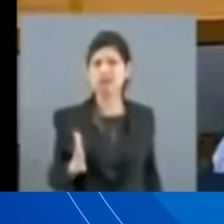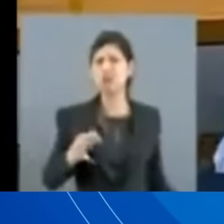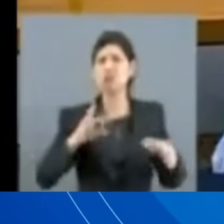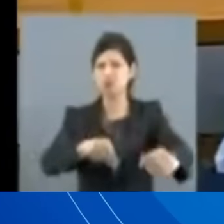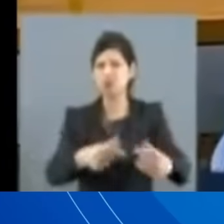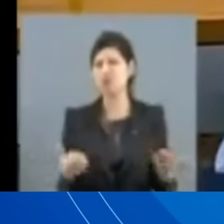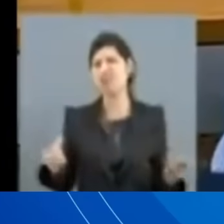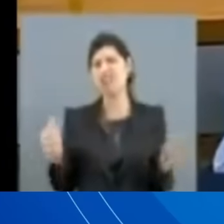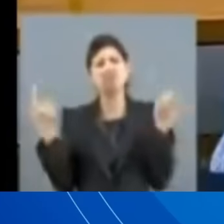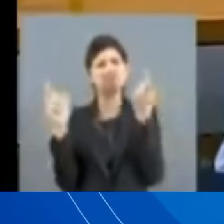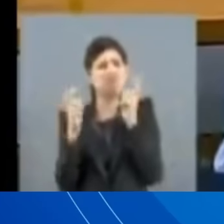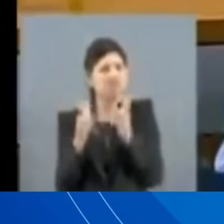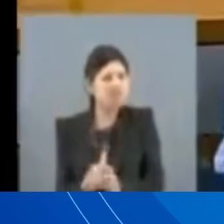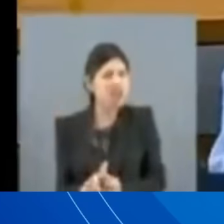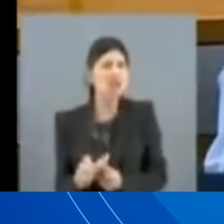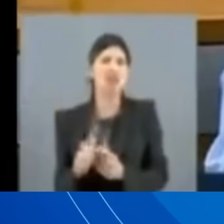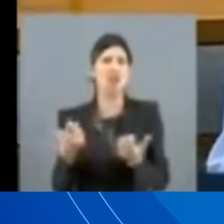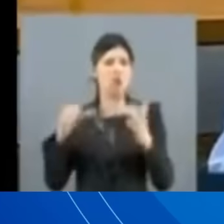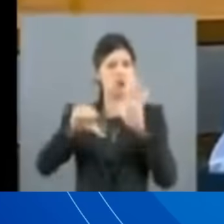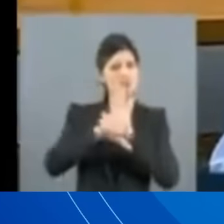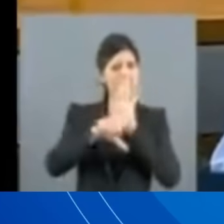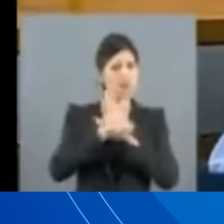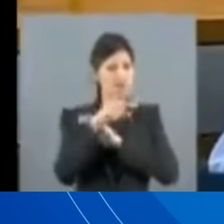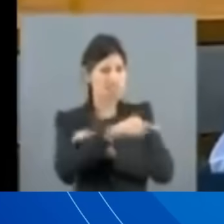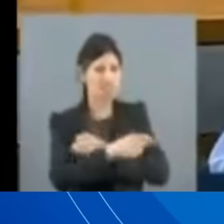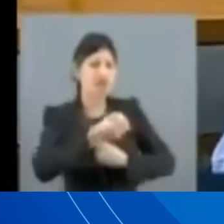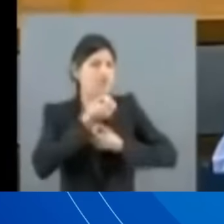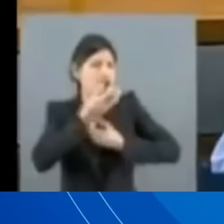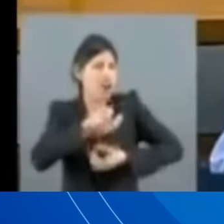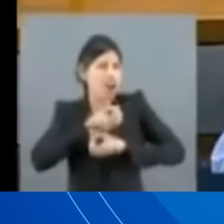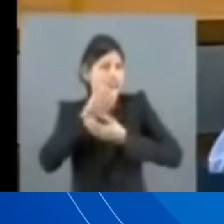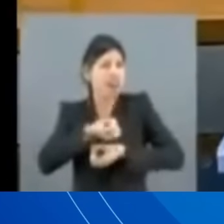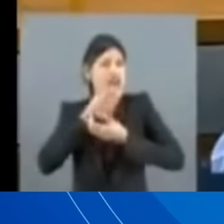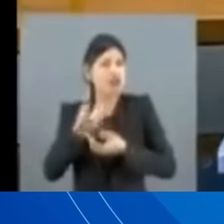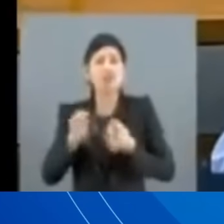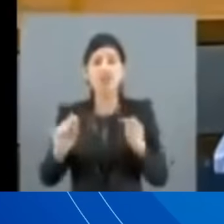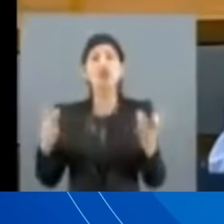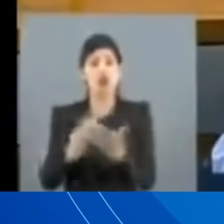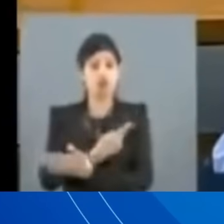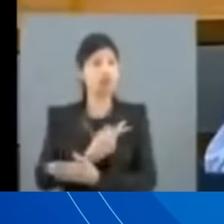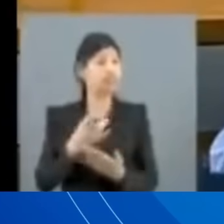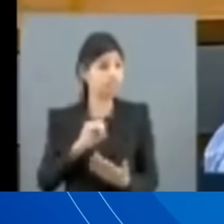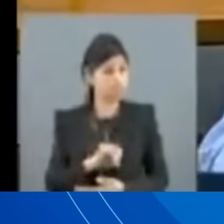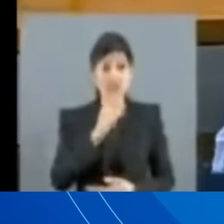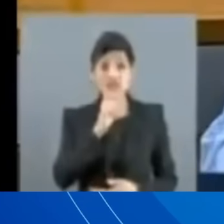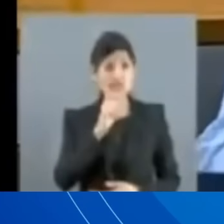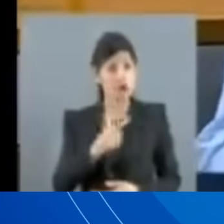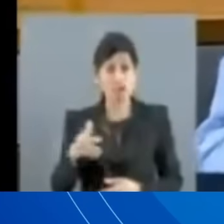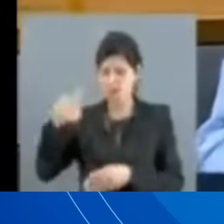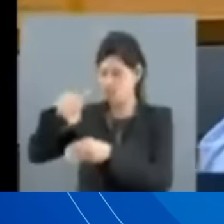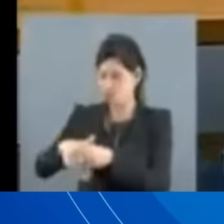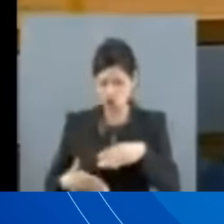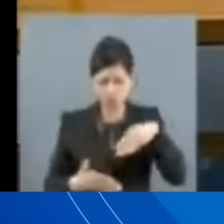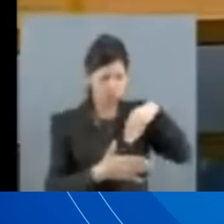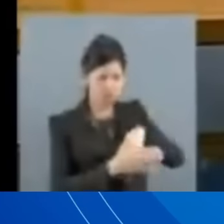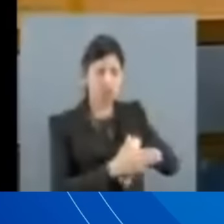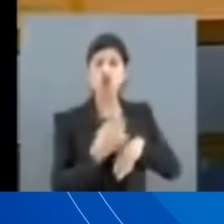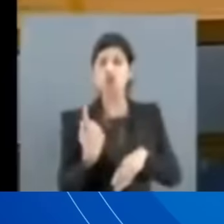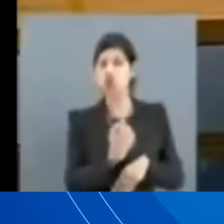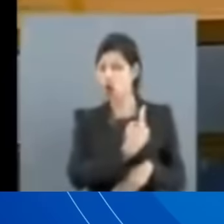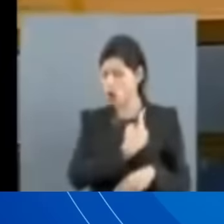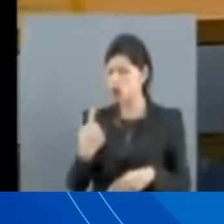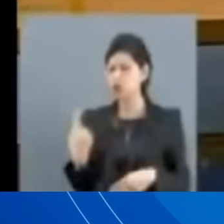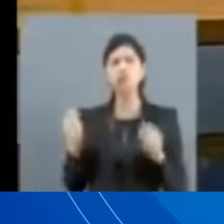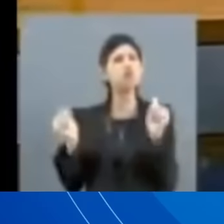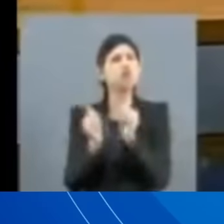ele está diminuindo o crime, e ele contar histórias de valentia de que vai acontecer se não votar nas duas casas, nós fazemos juntamente